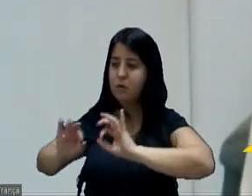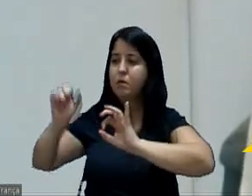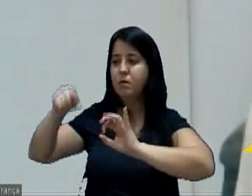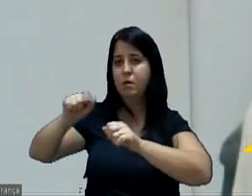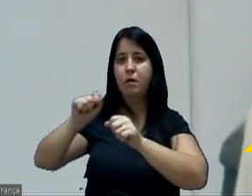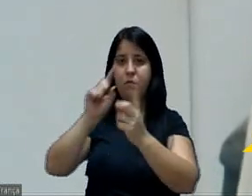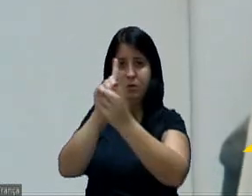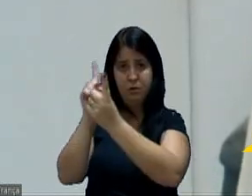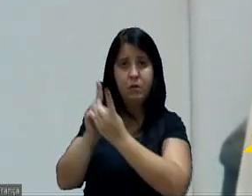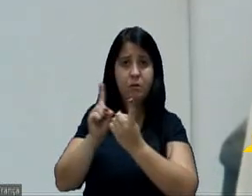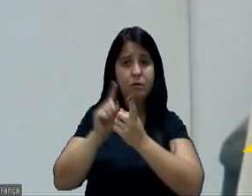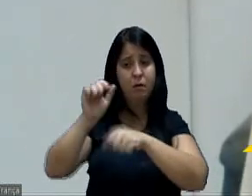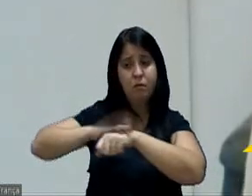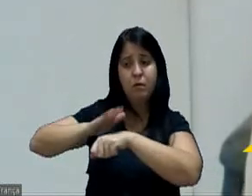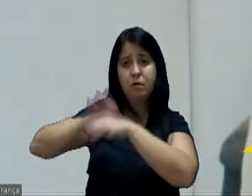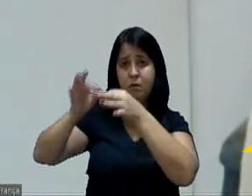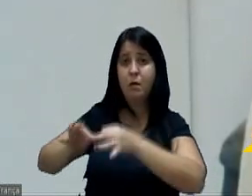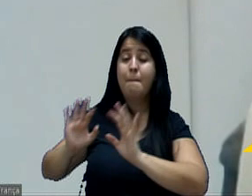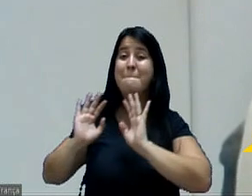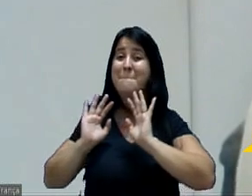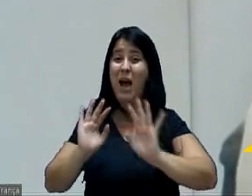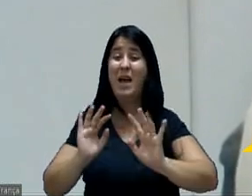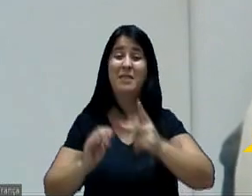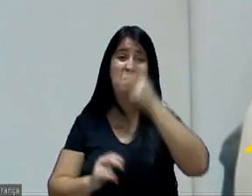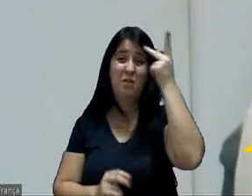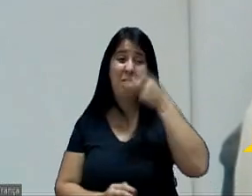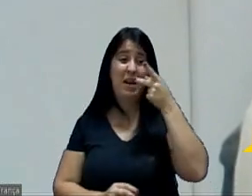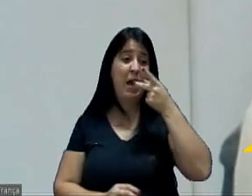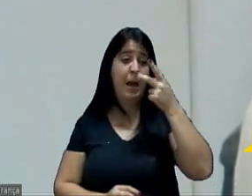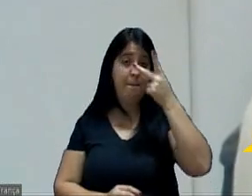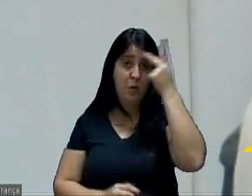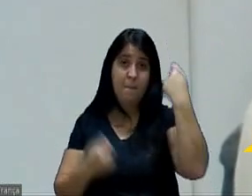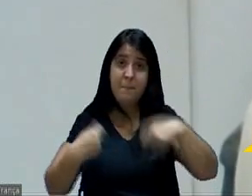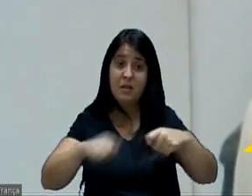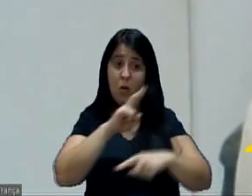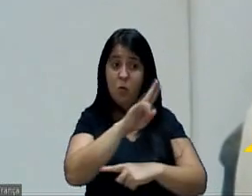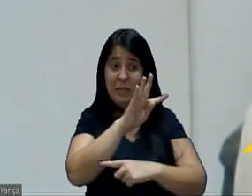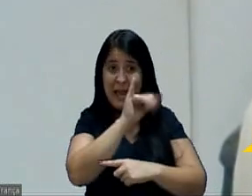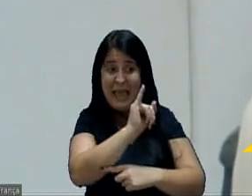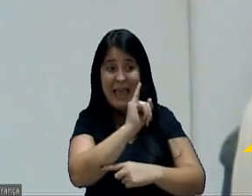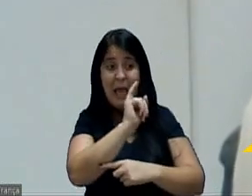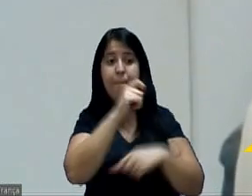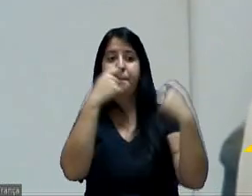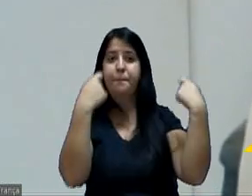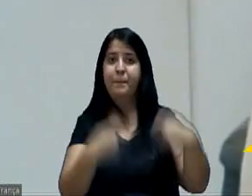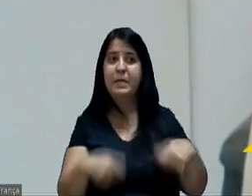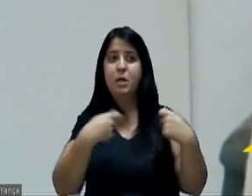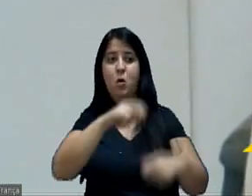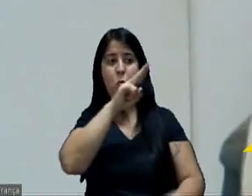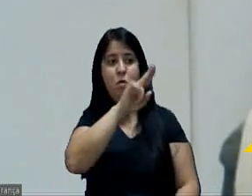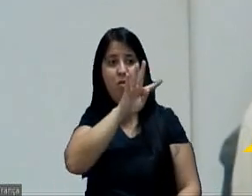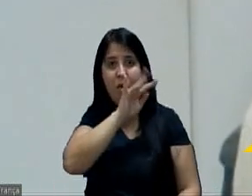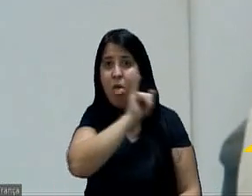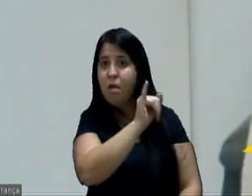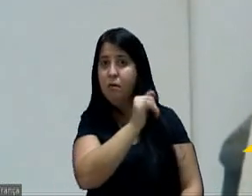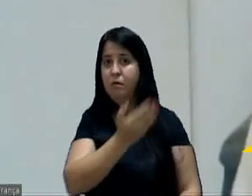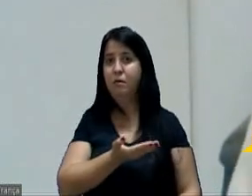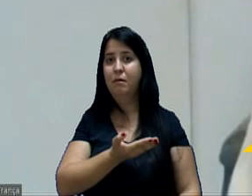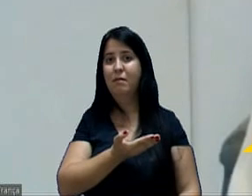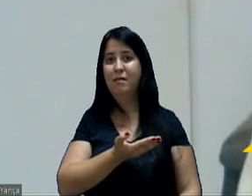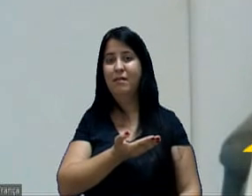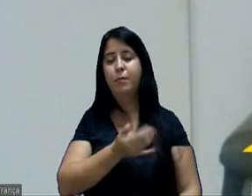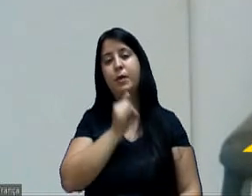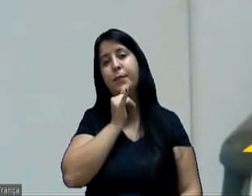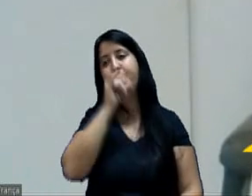sem atendimento. Só que quando se fala a pessoa precisa de uma UTI, é porque ela está precisando de uma UTI. Já pensou, vereador Silvano, a pessoa